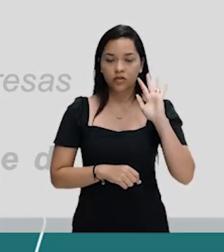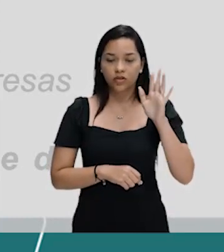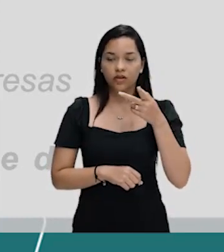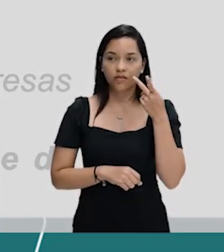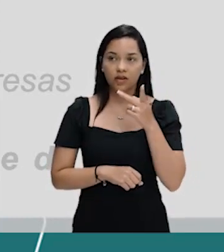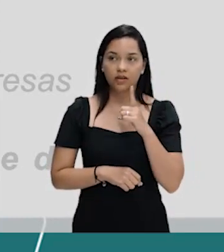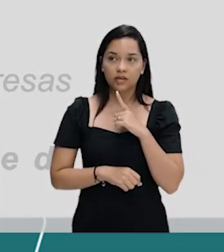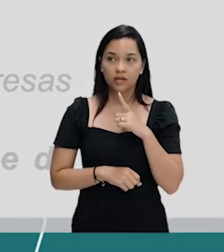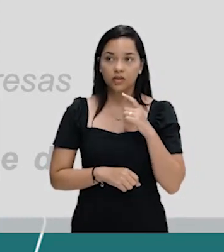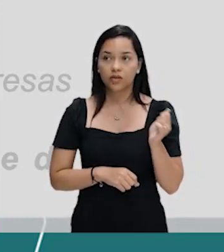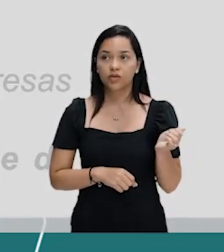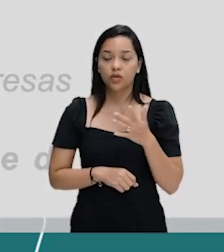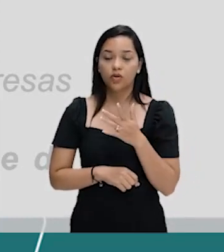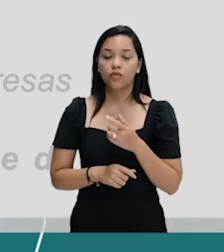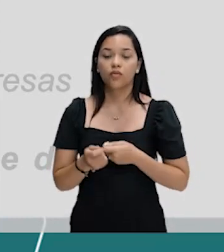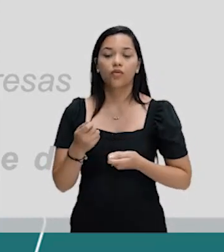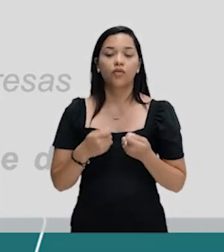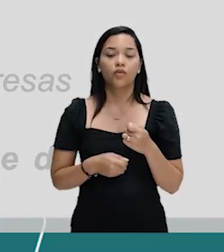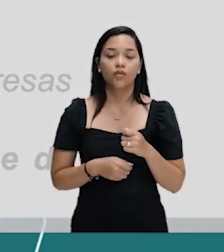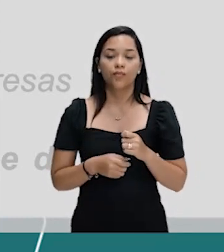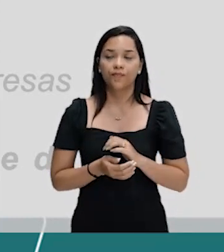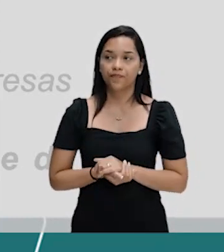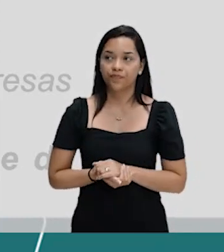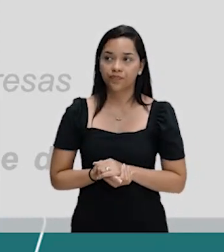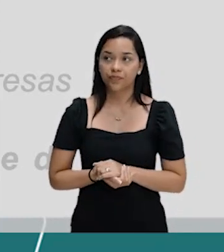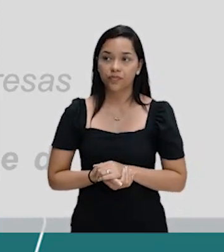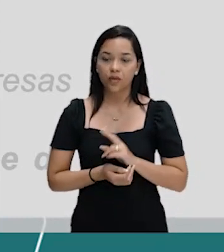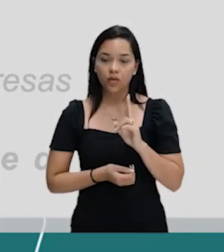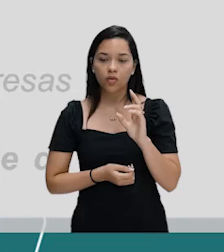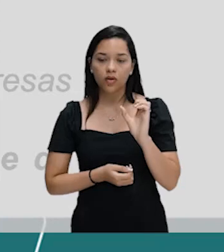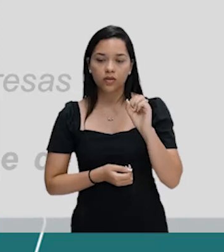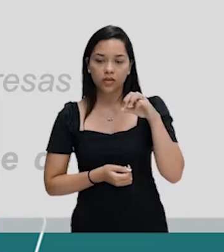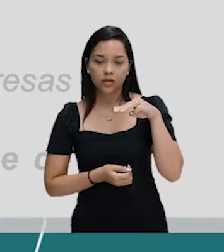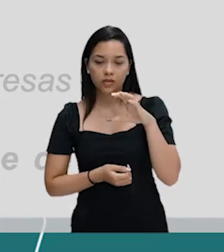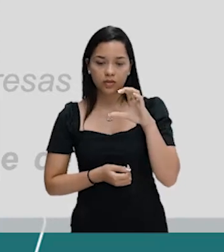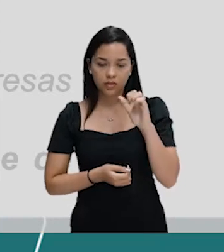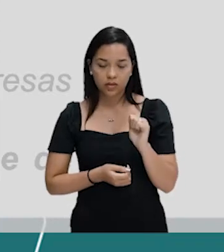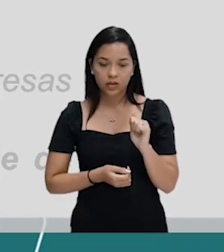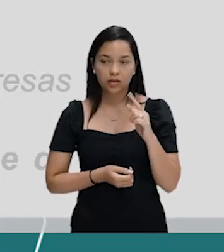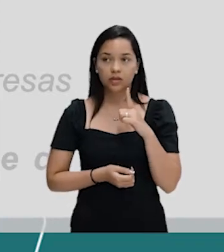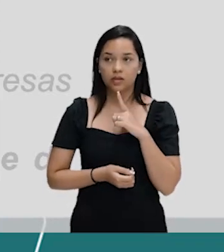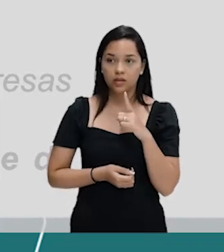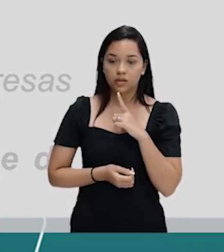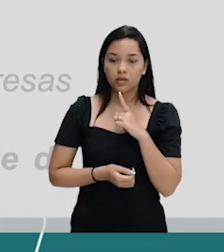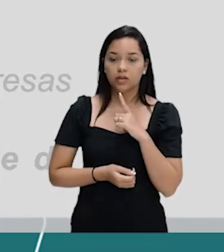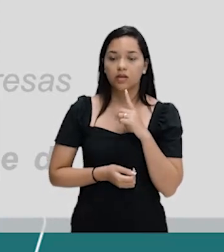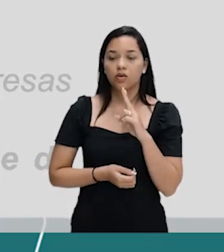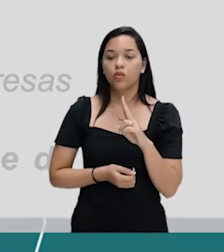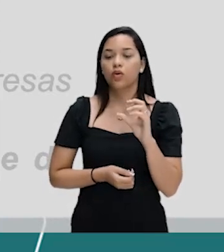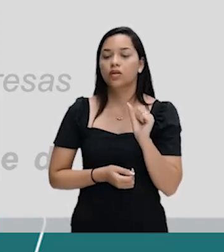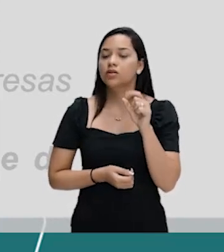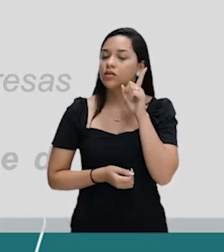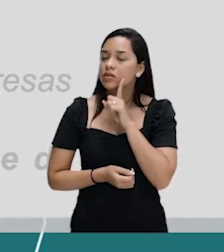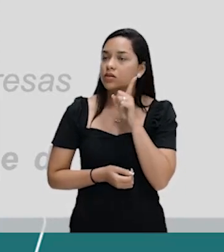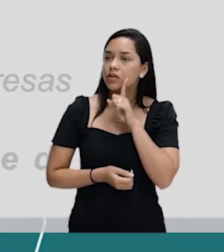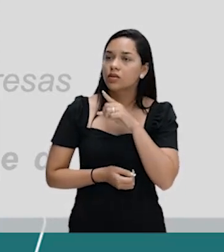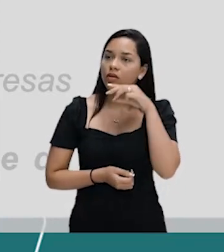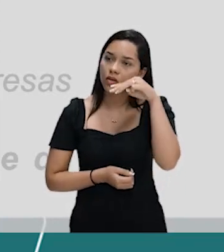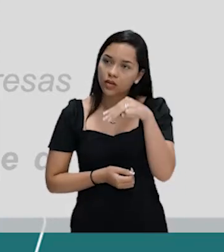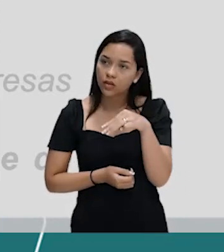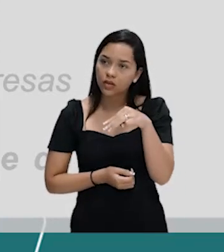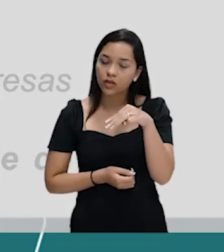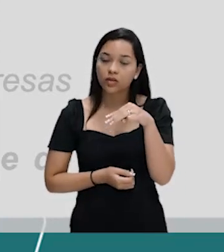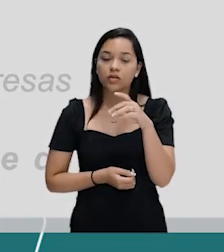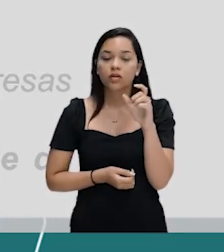hoje ele tem uma nova denominação. Os MCA, né? Os de USA, Estados Unidos, USA, né? O M